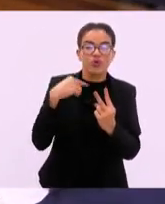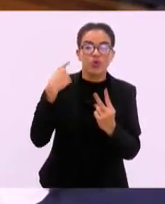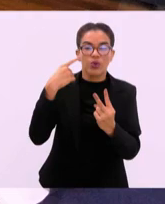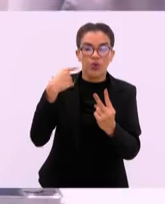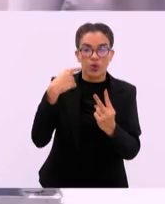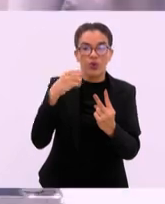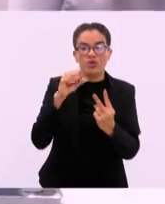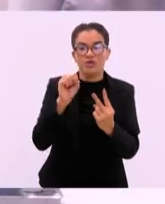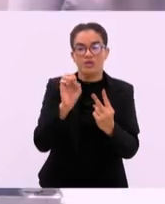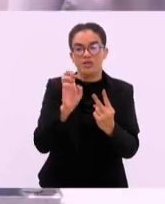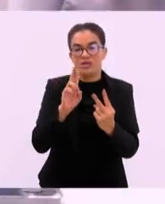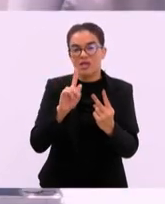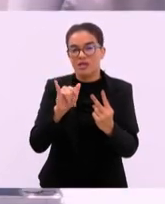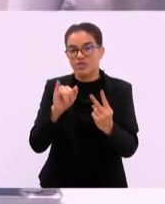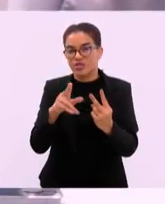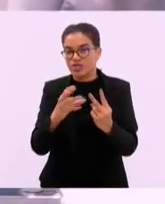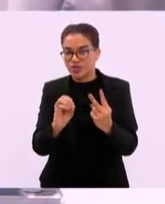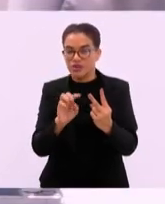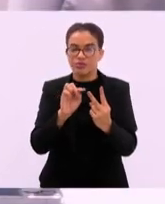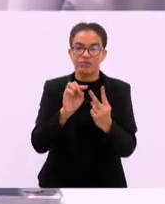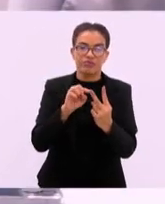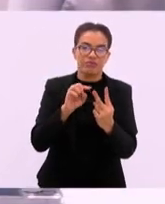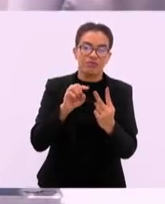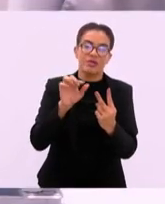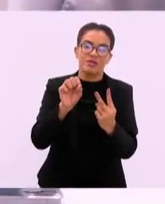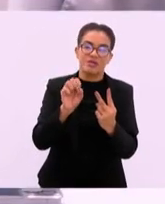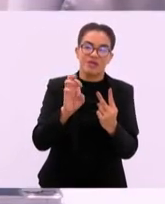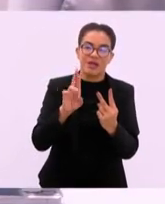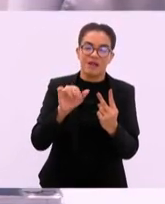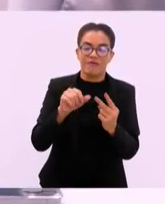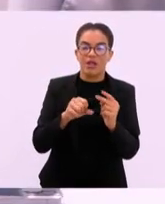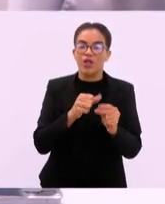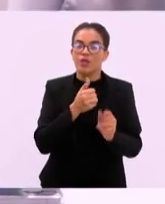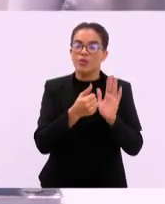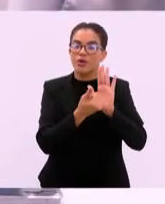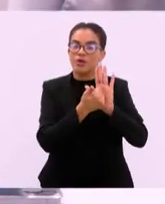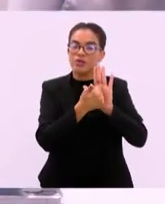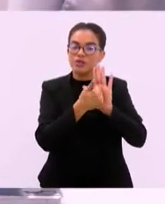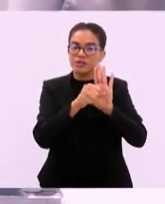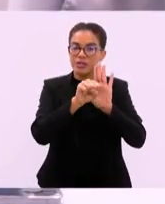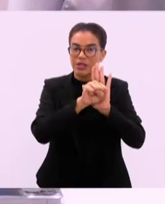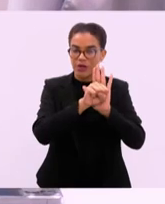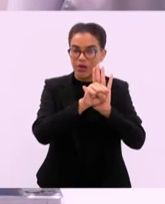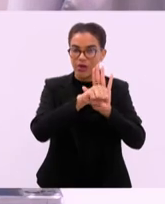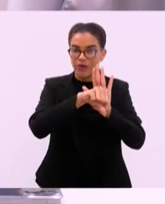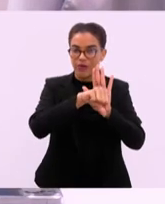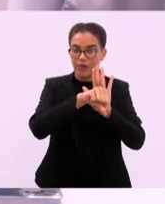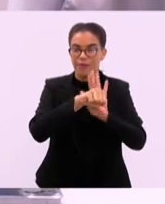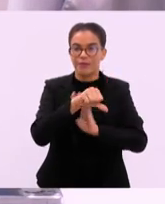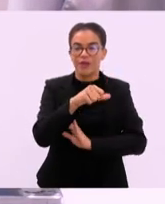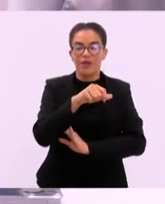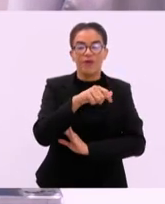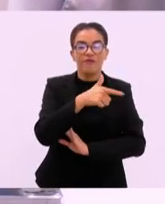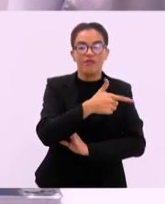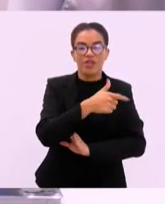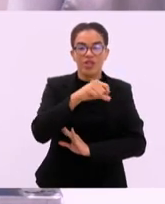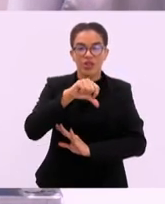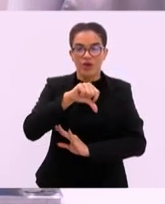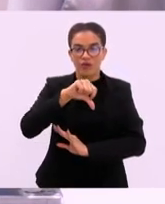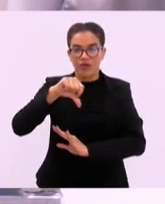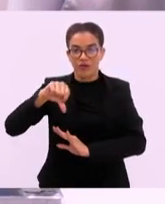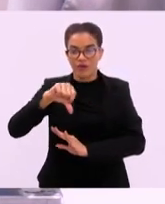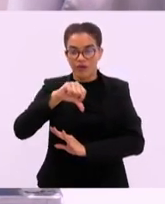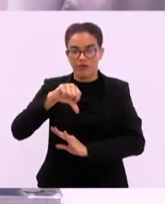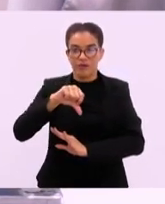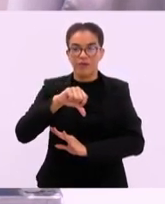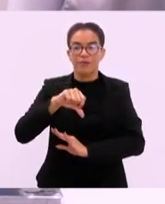e ao deputado Serafim. 19 da pauta, PL 2999 de